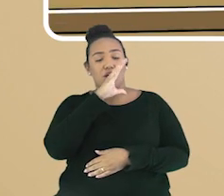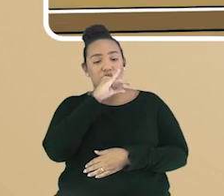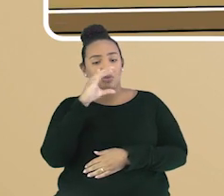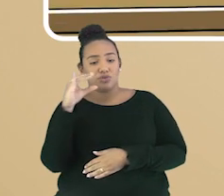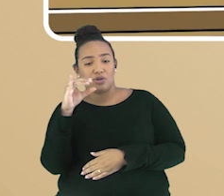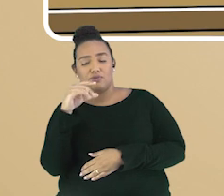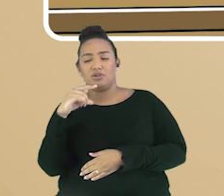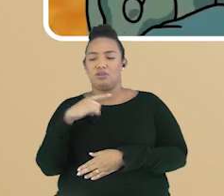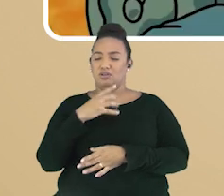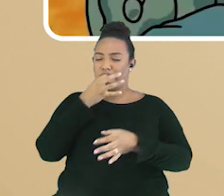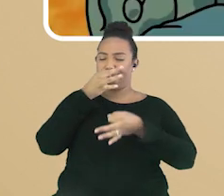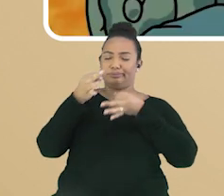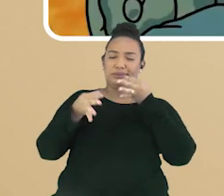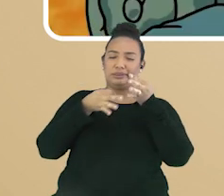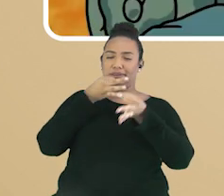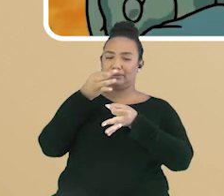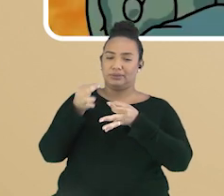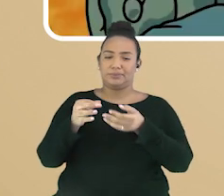desde cedo.